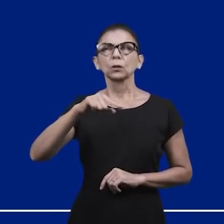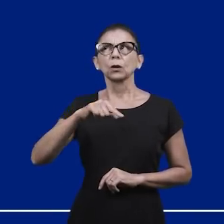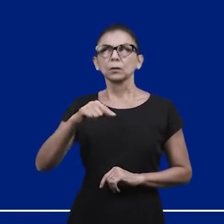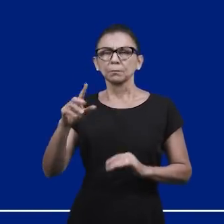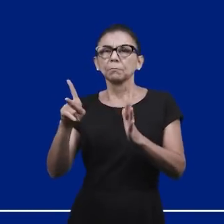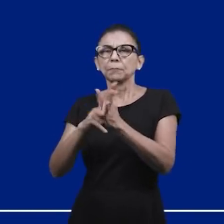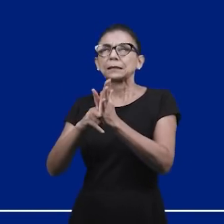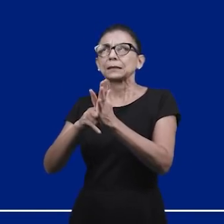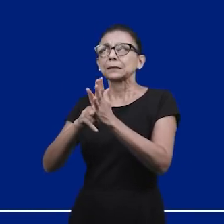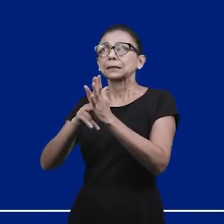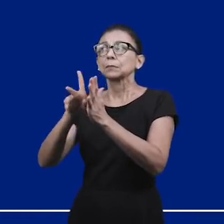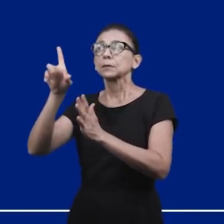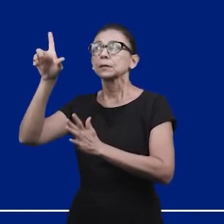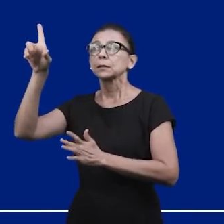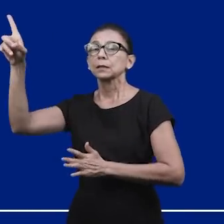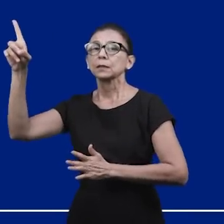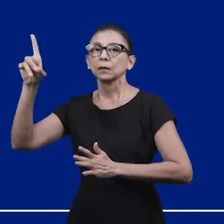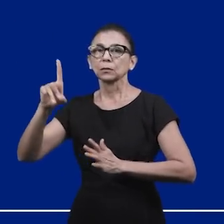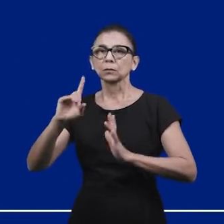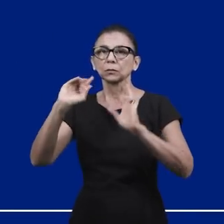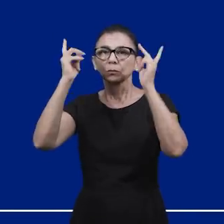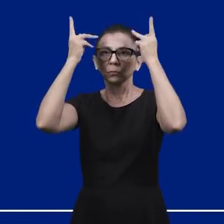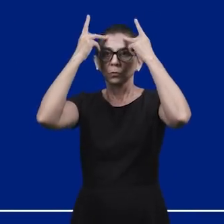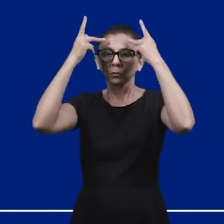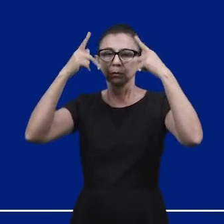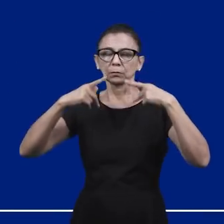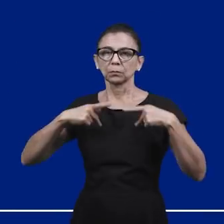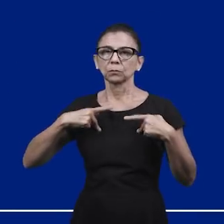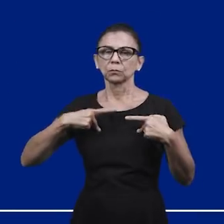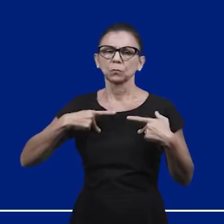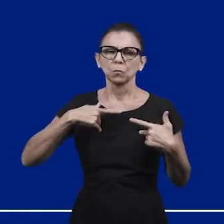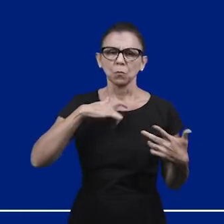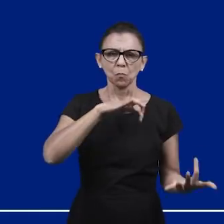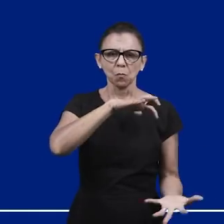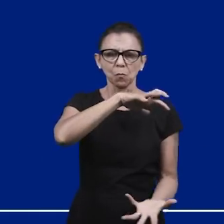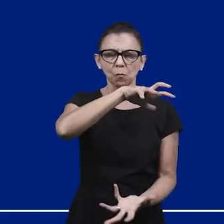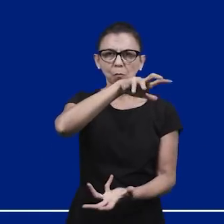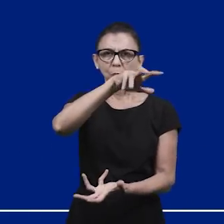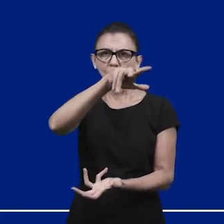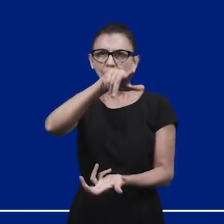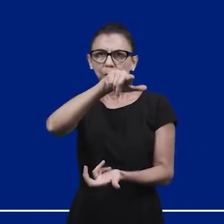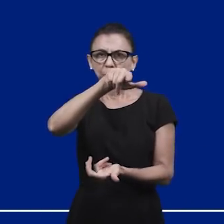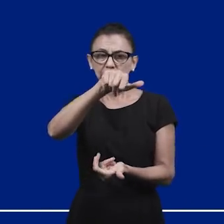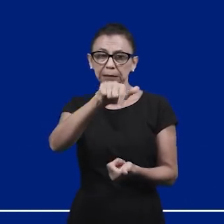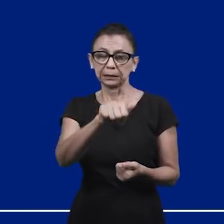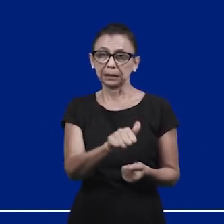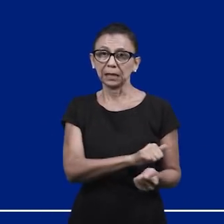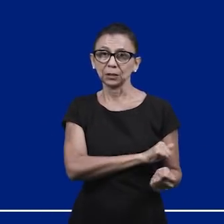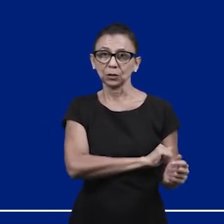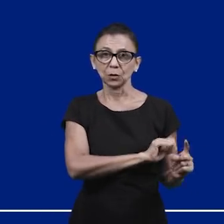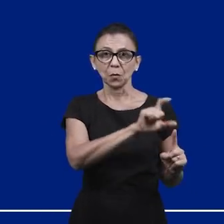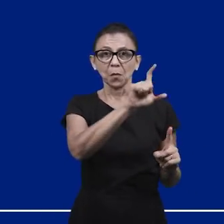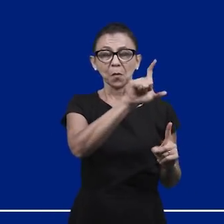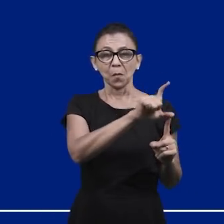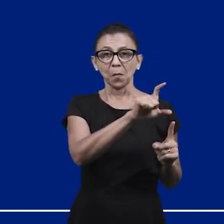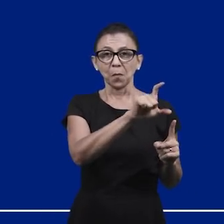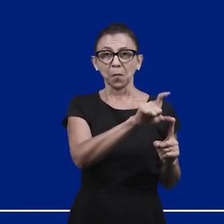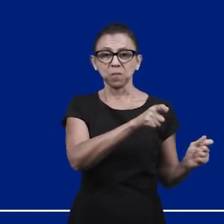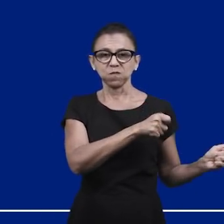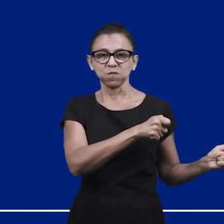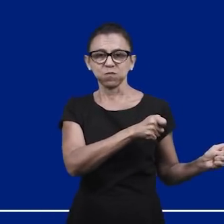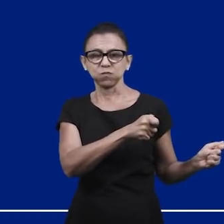espiritual e profético, na verdade, há uma posição já definida pelo mundo. Inclusive, a